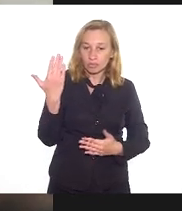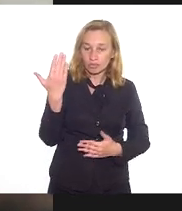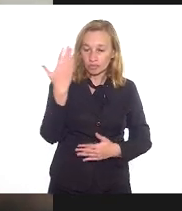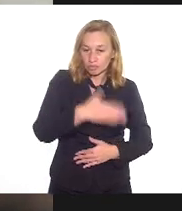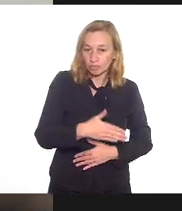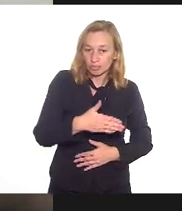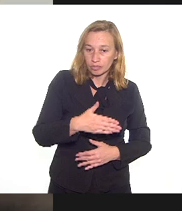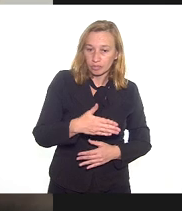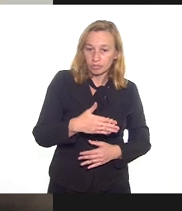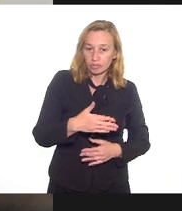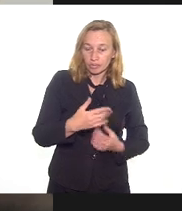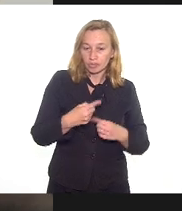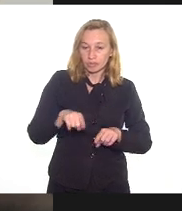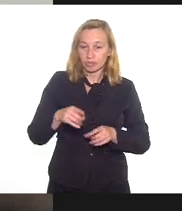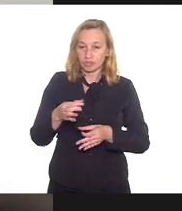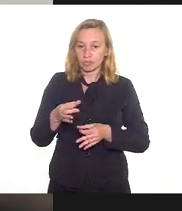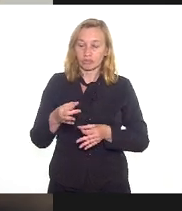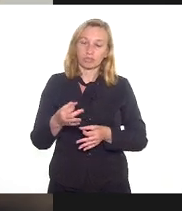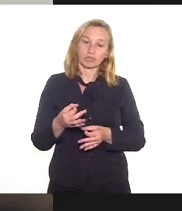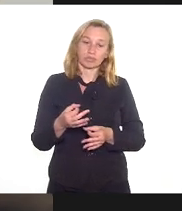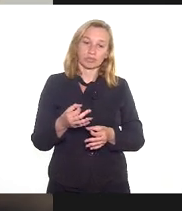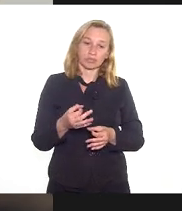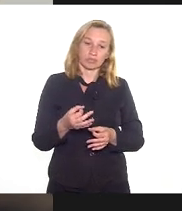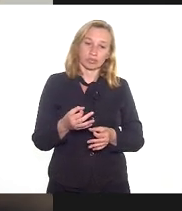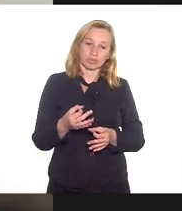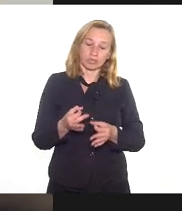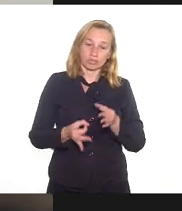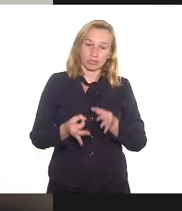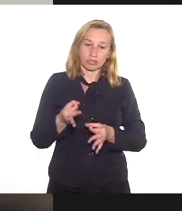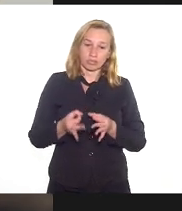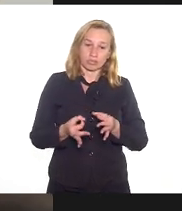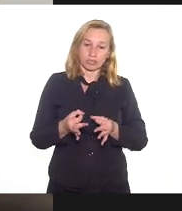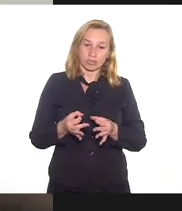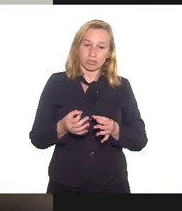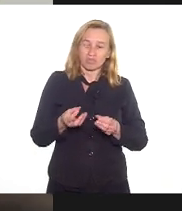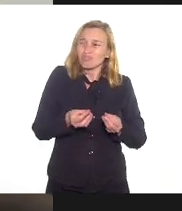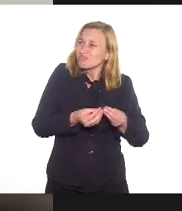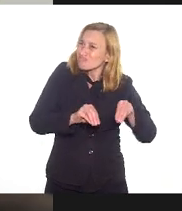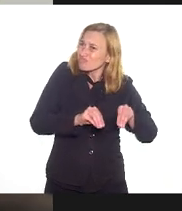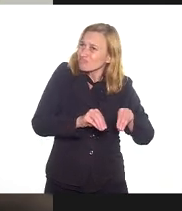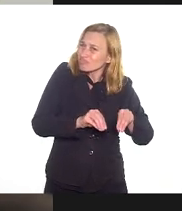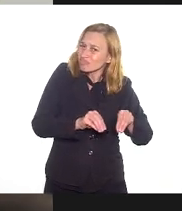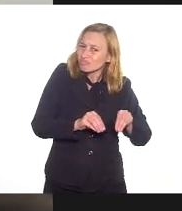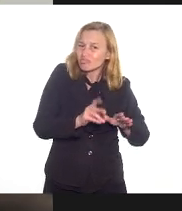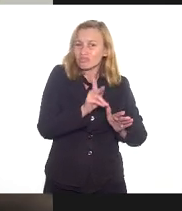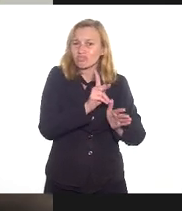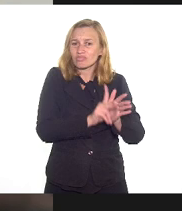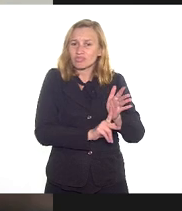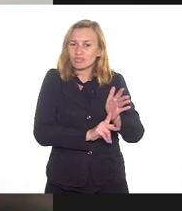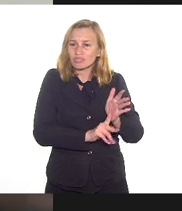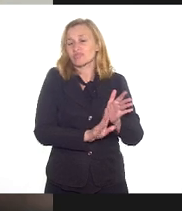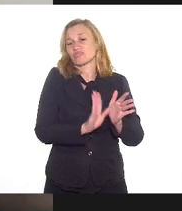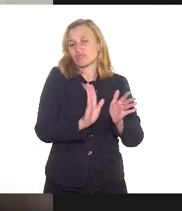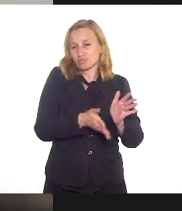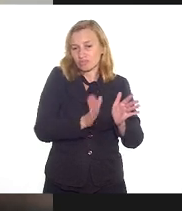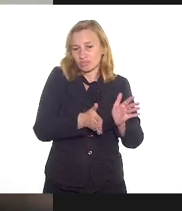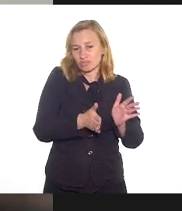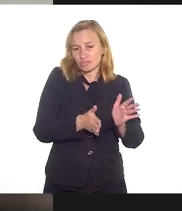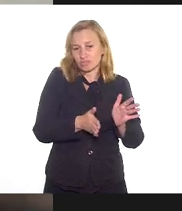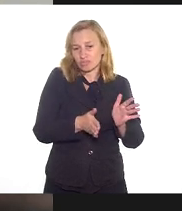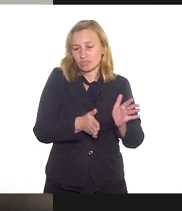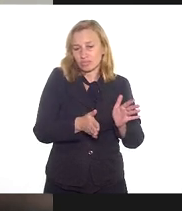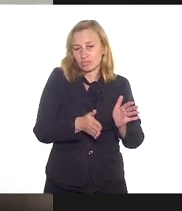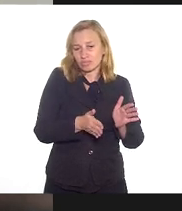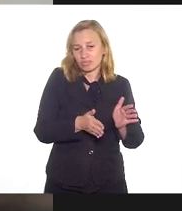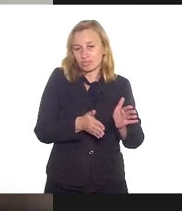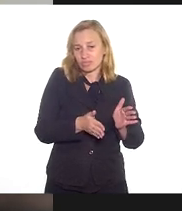decisão judicial, que leva aí uma prejudicabilidade do projeto, já que a gente